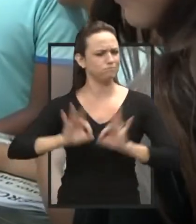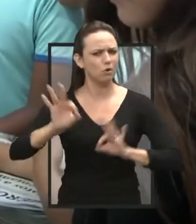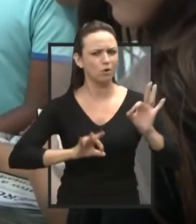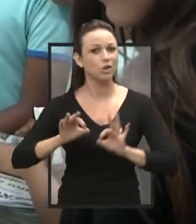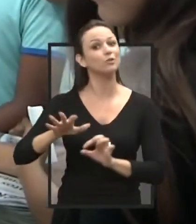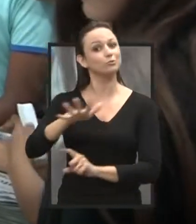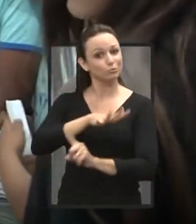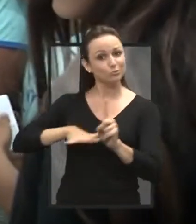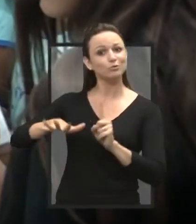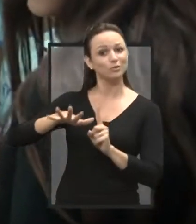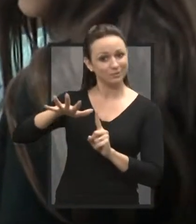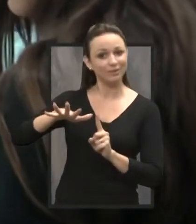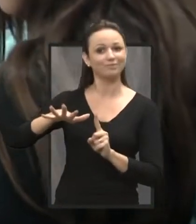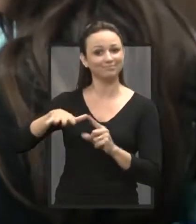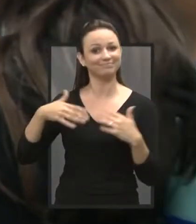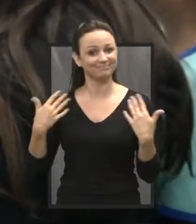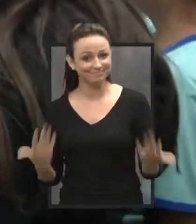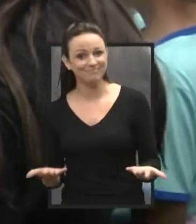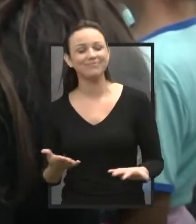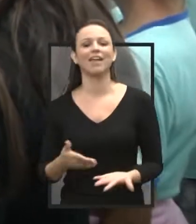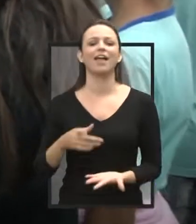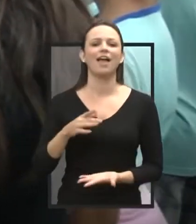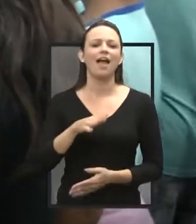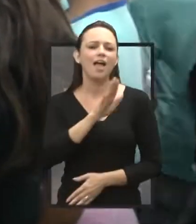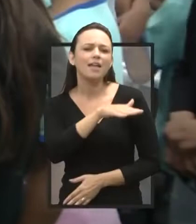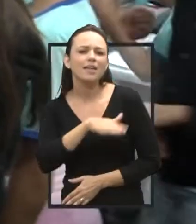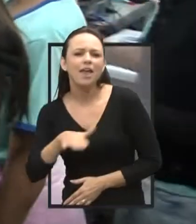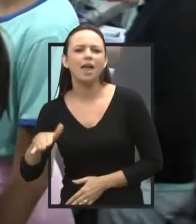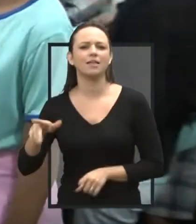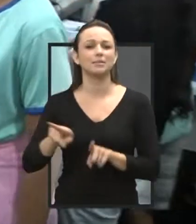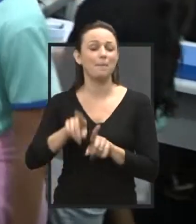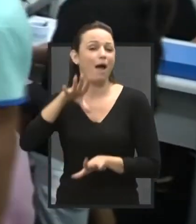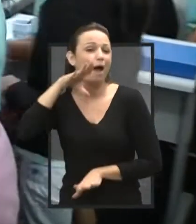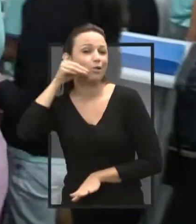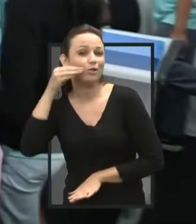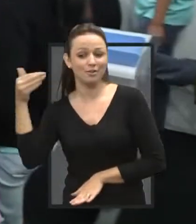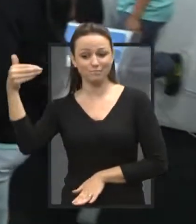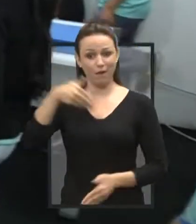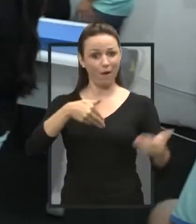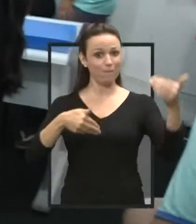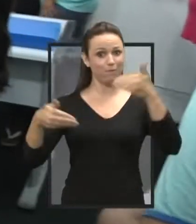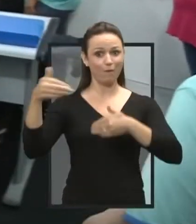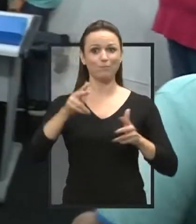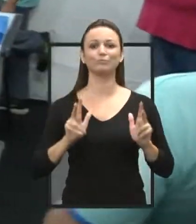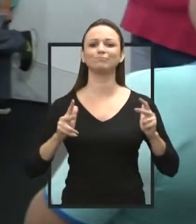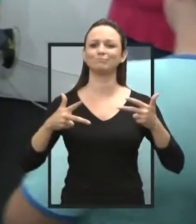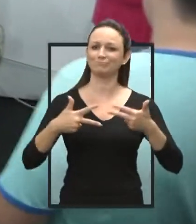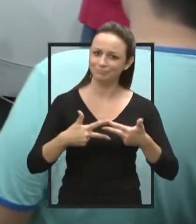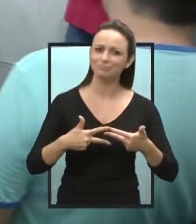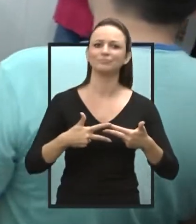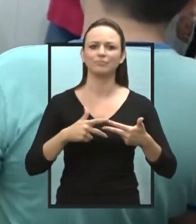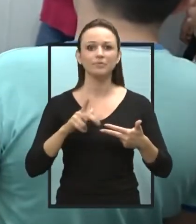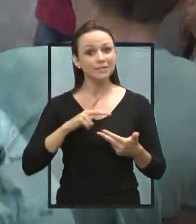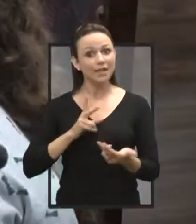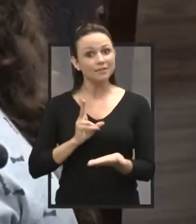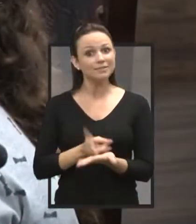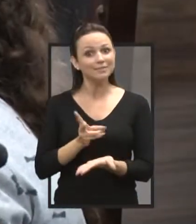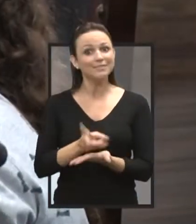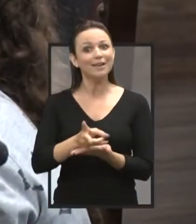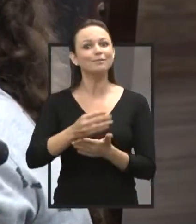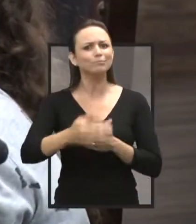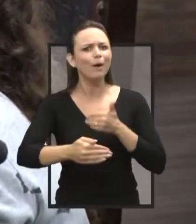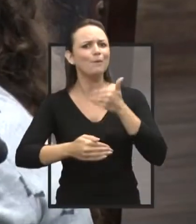projetos sociais. Aliás, a vinda de crianças e adolescentes à Câmara tem ocorrido com cada vez mais